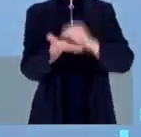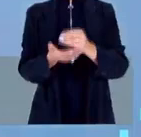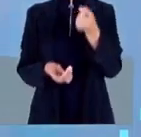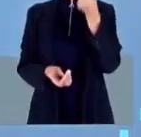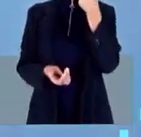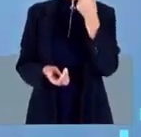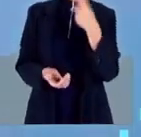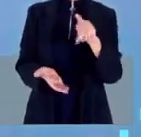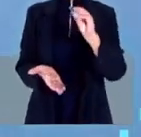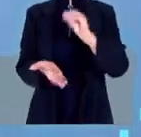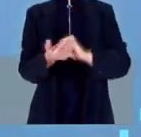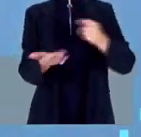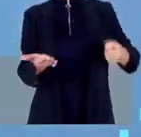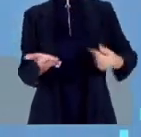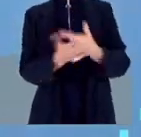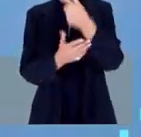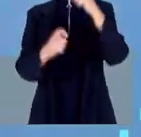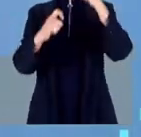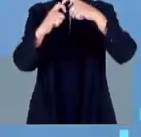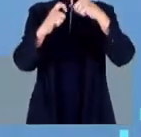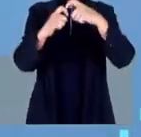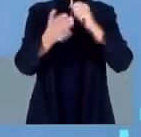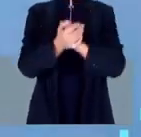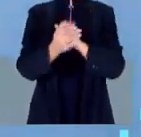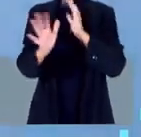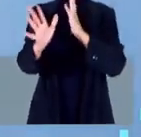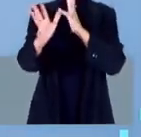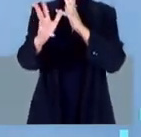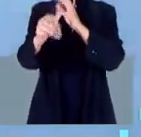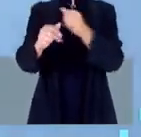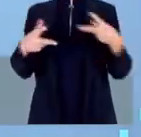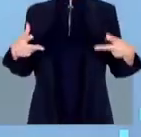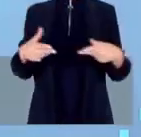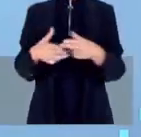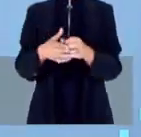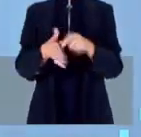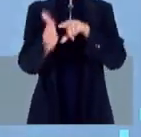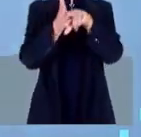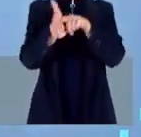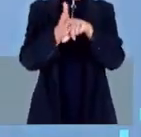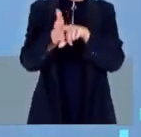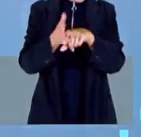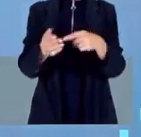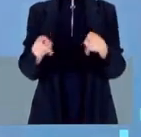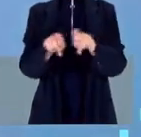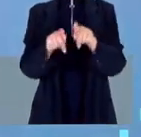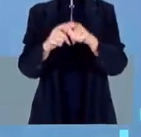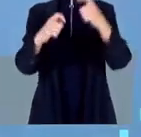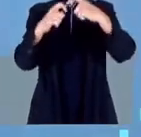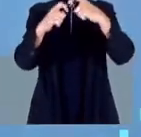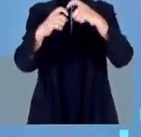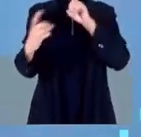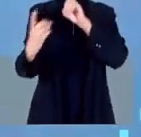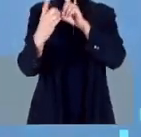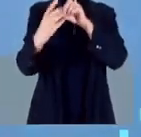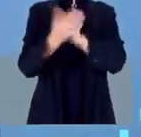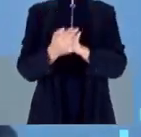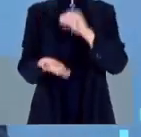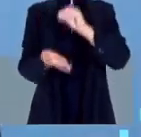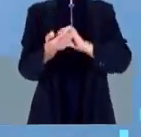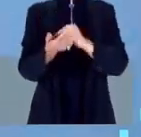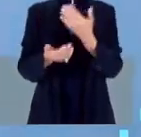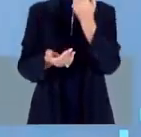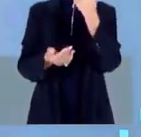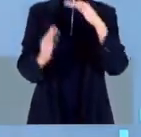que tá faltando para pagar médico para zerar a fila de cirurgia de exames e consultas que tá falando faltando para merenda escolar